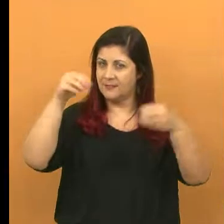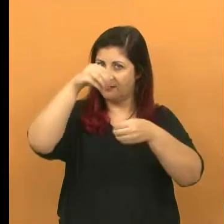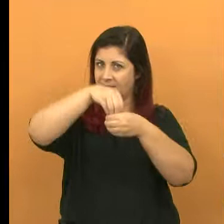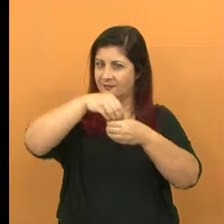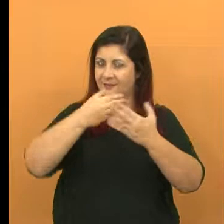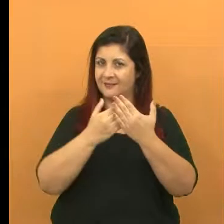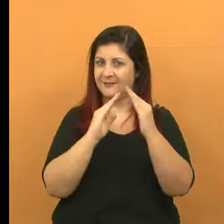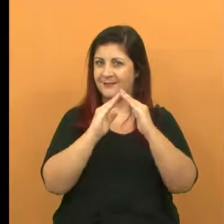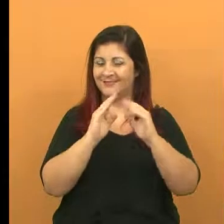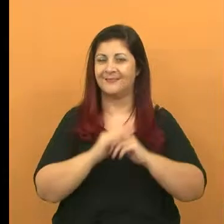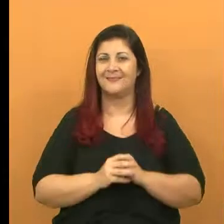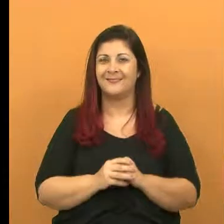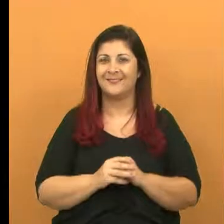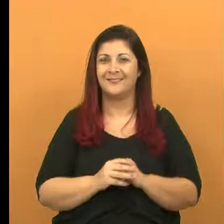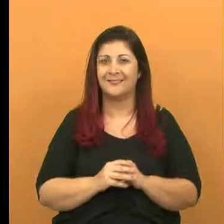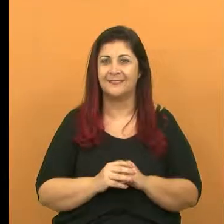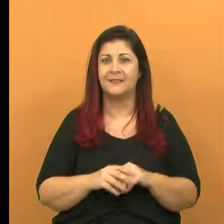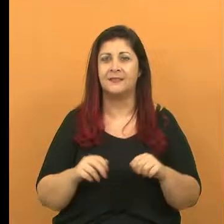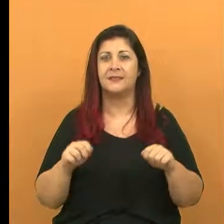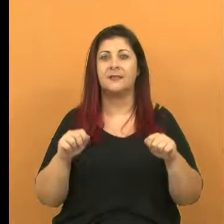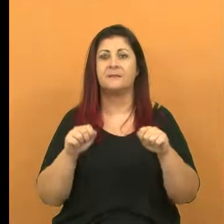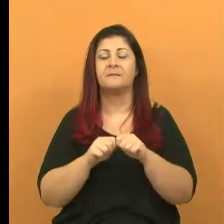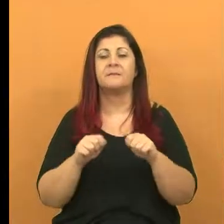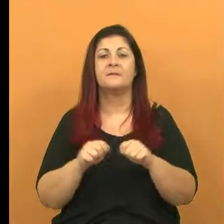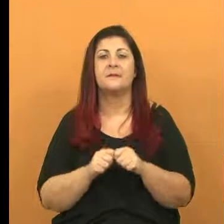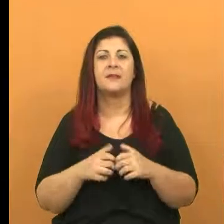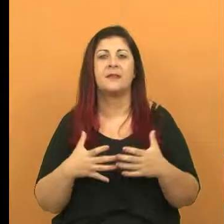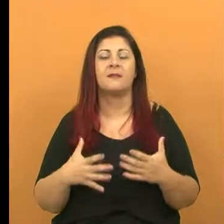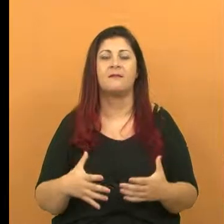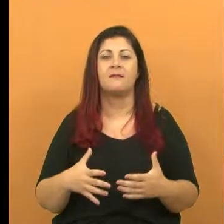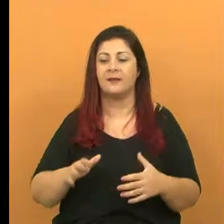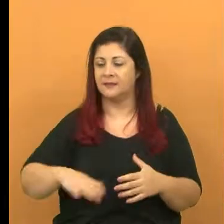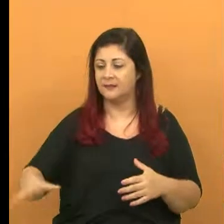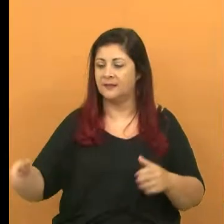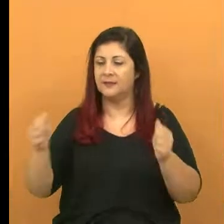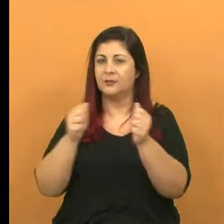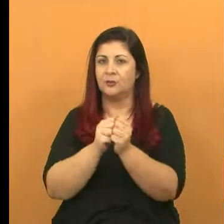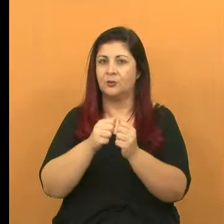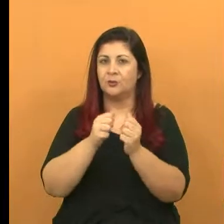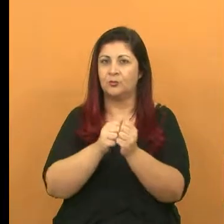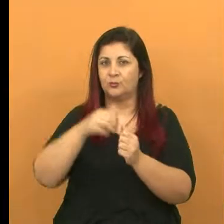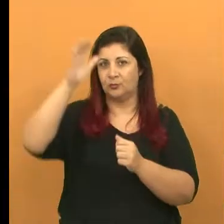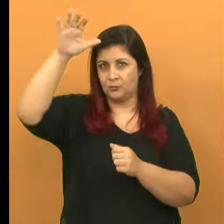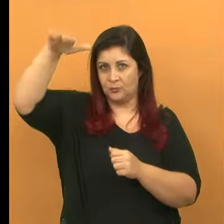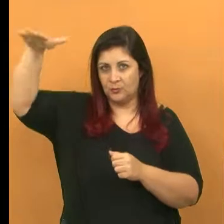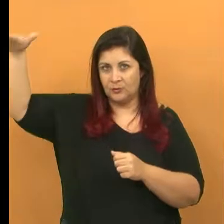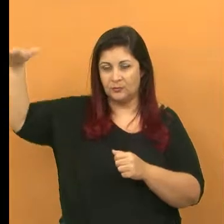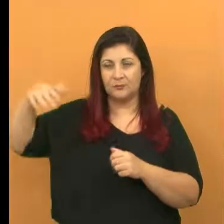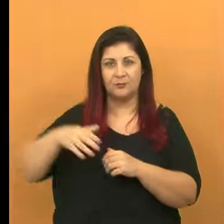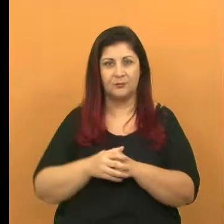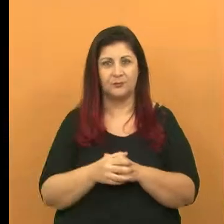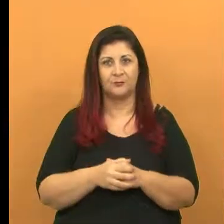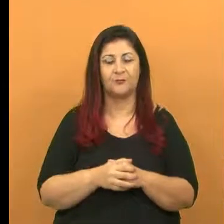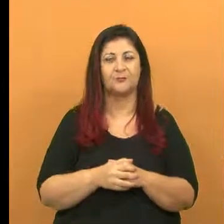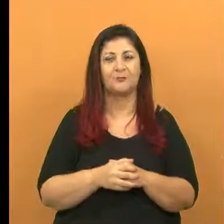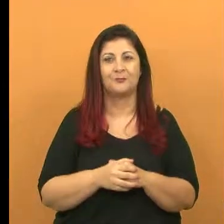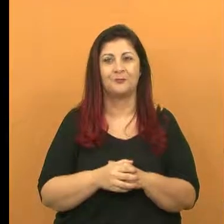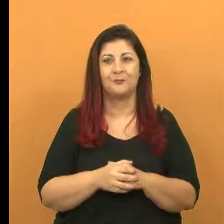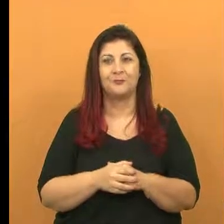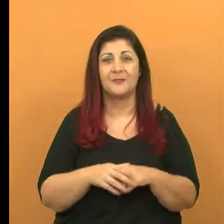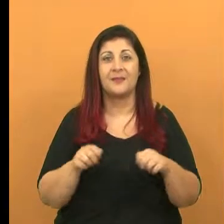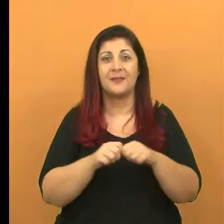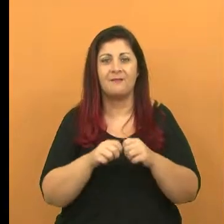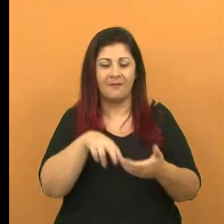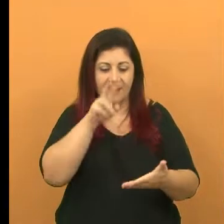várias instituições. Envolve crianças e adultos com o projeto Jacaré Jacarezinho, que promove a leitura